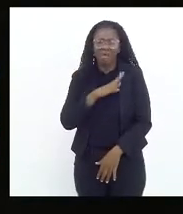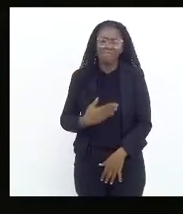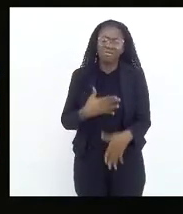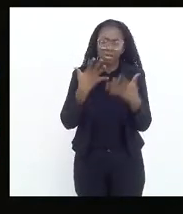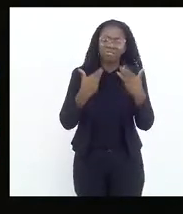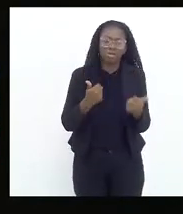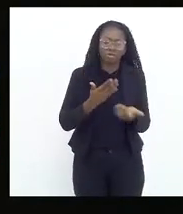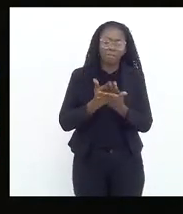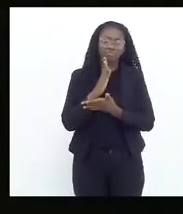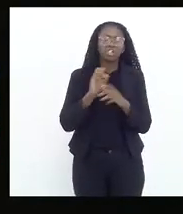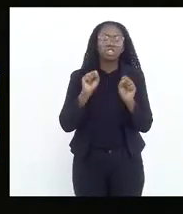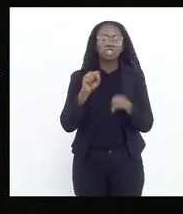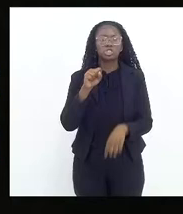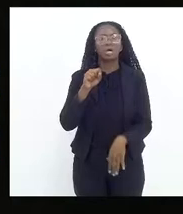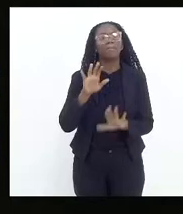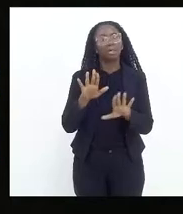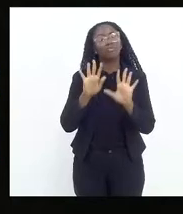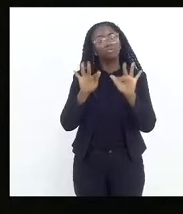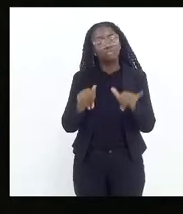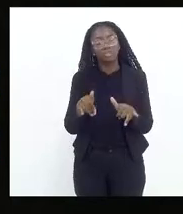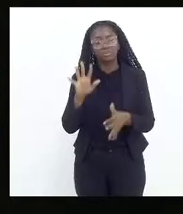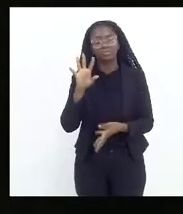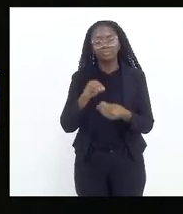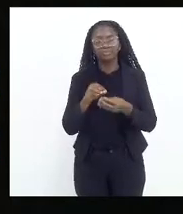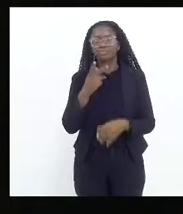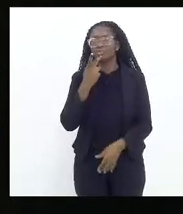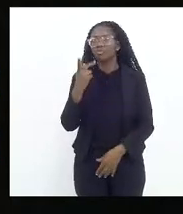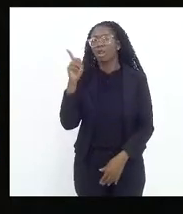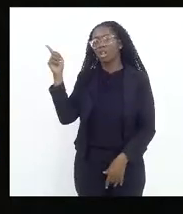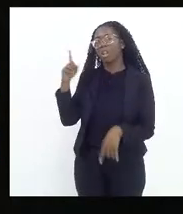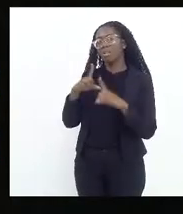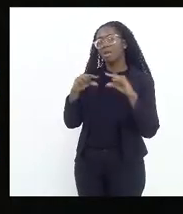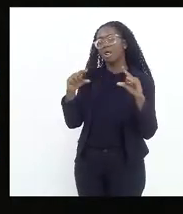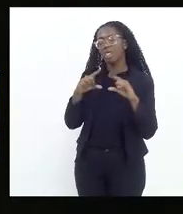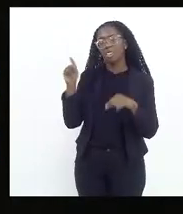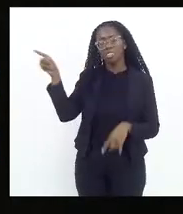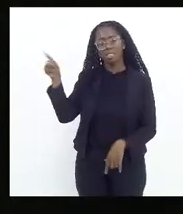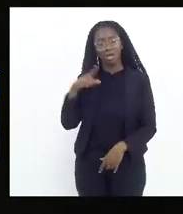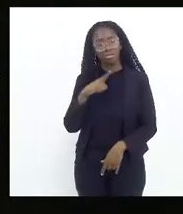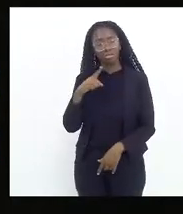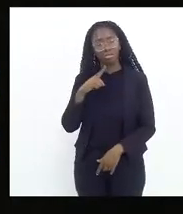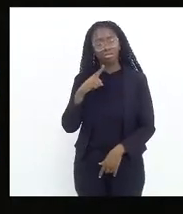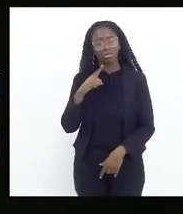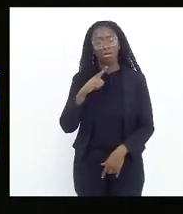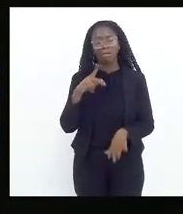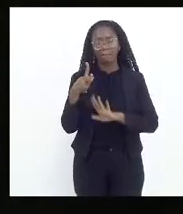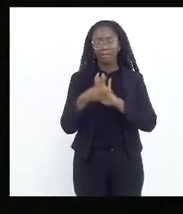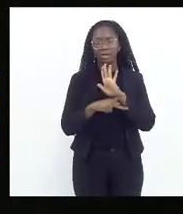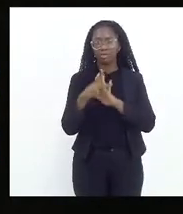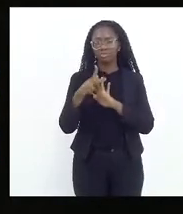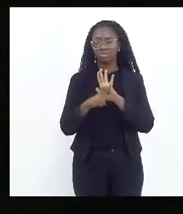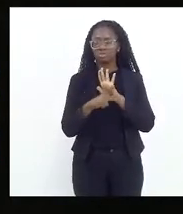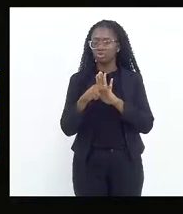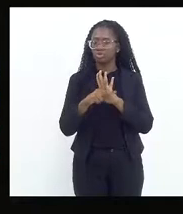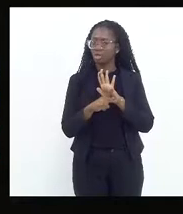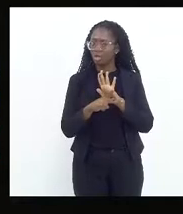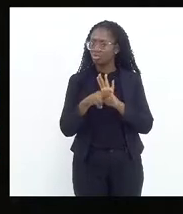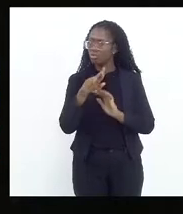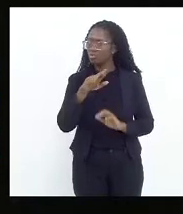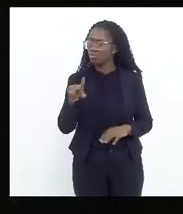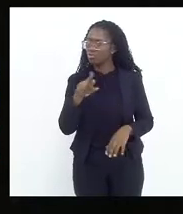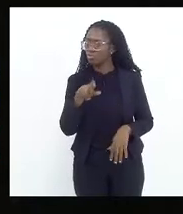para terminar, dizer também que em Brasília está tramitando um projeto, não com